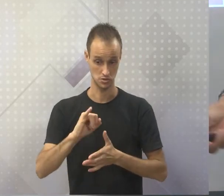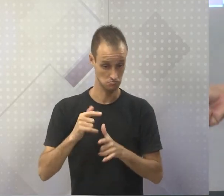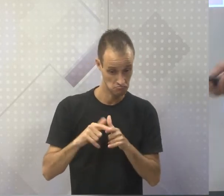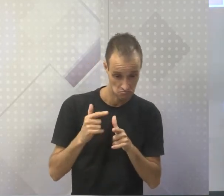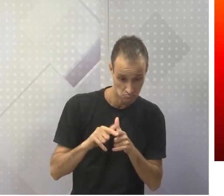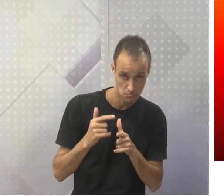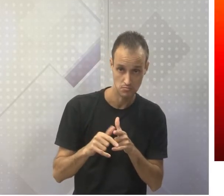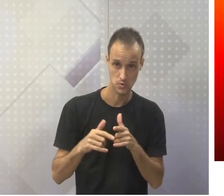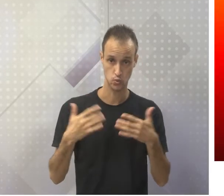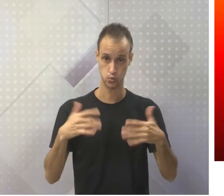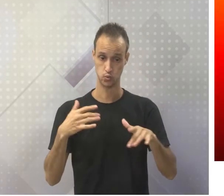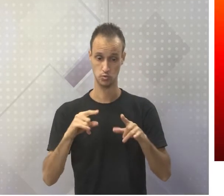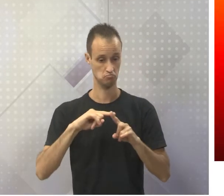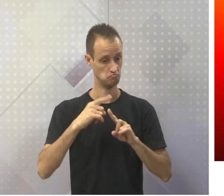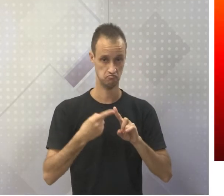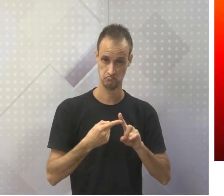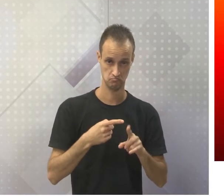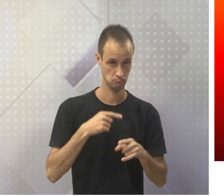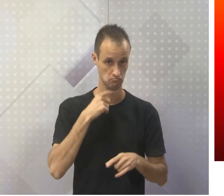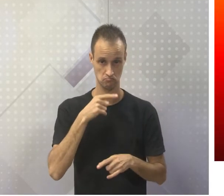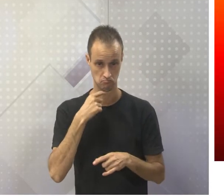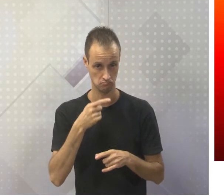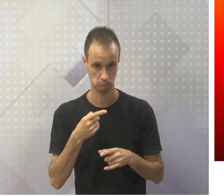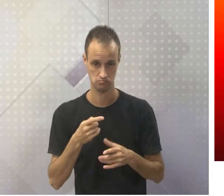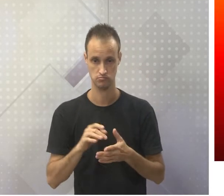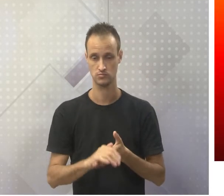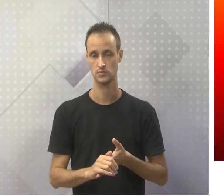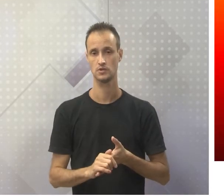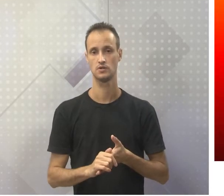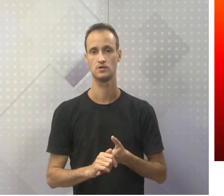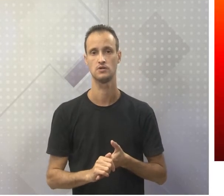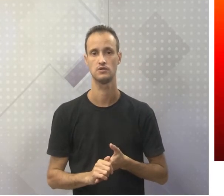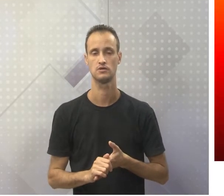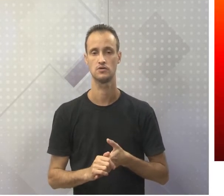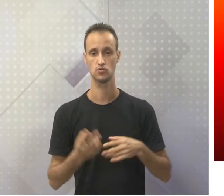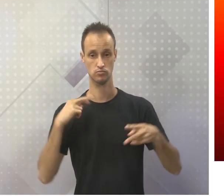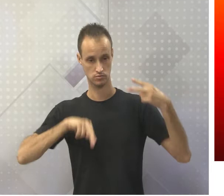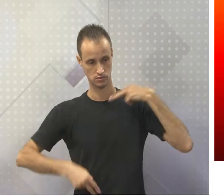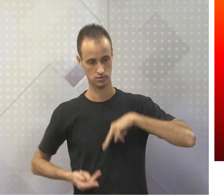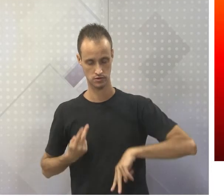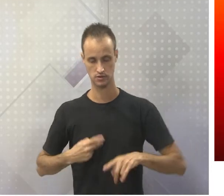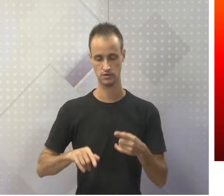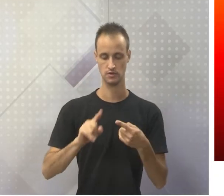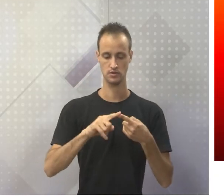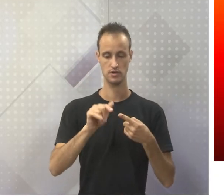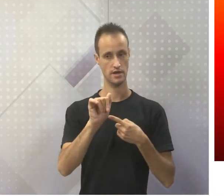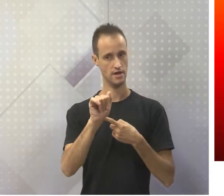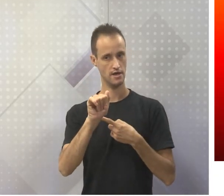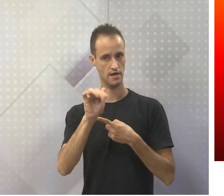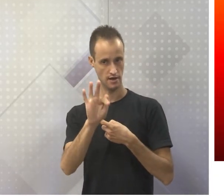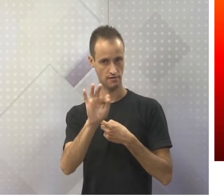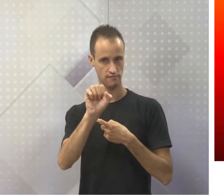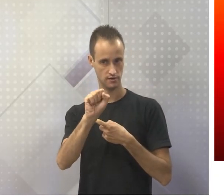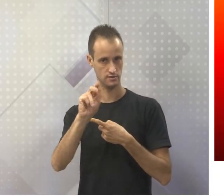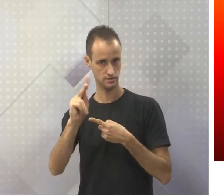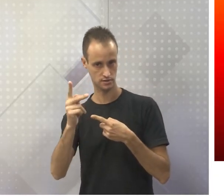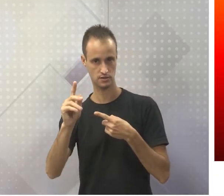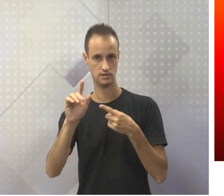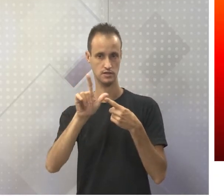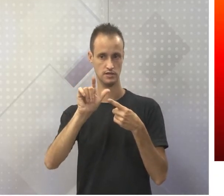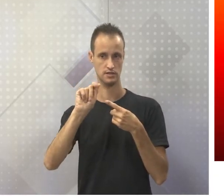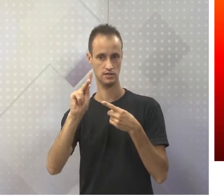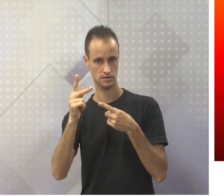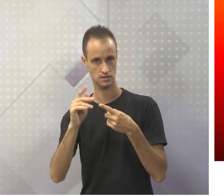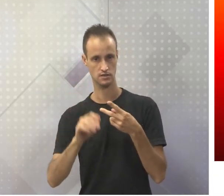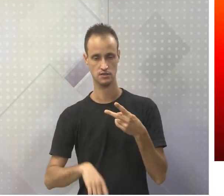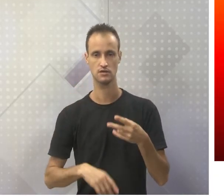estéril. Tá? Aí diz, sob a influência de hormônio FSH-LH, produzido pela adenipófise. Isso aqui tem o seu testículo, ó,